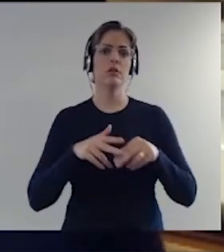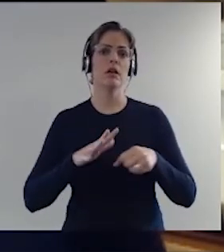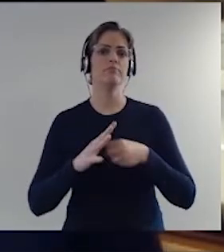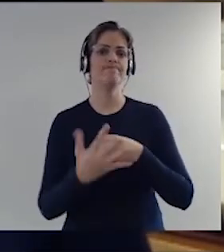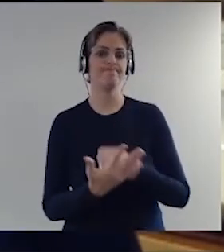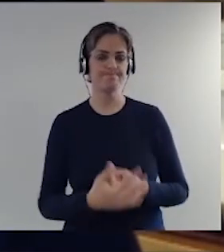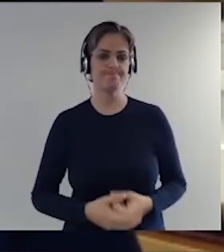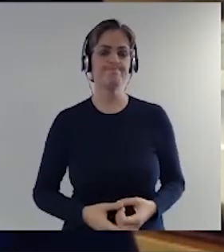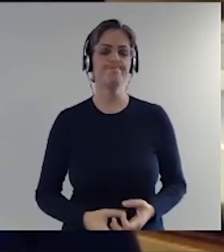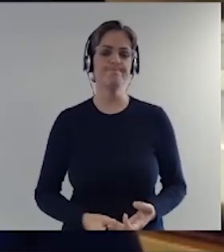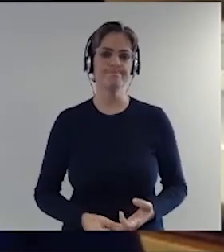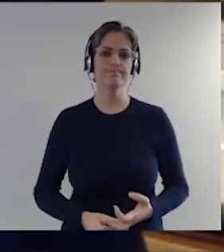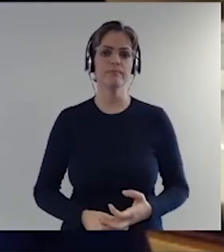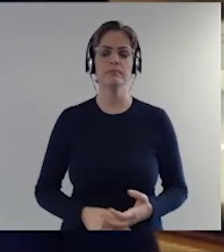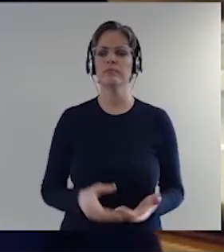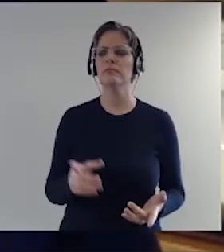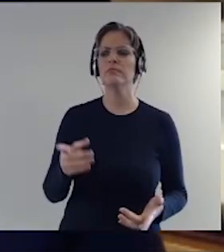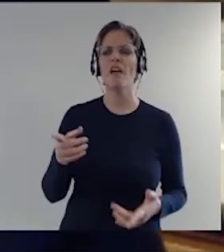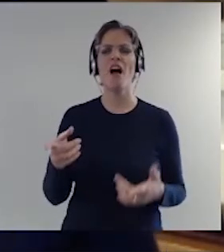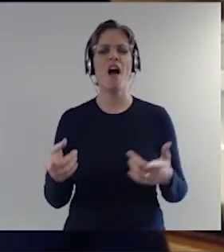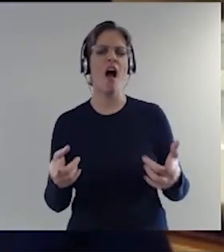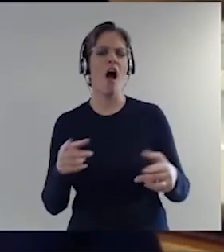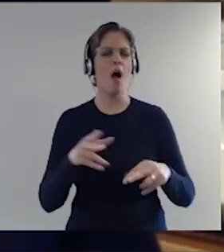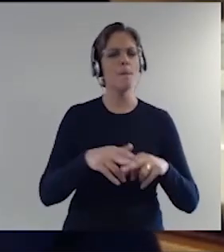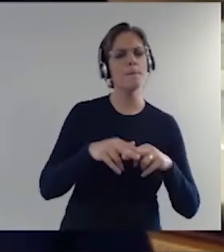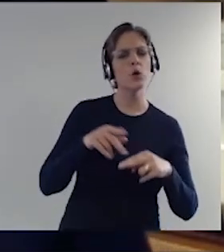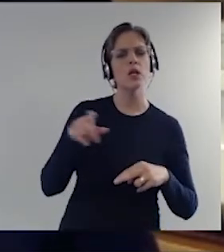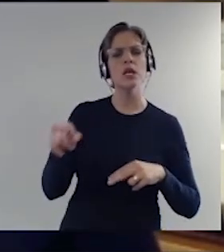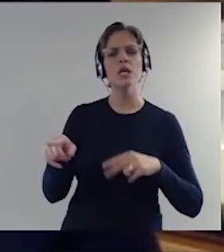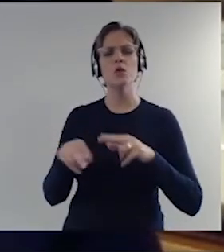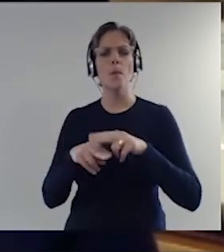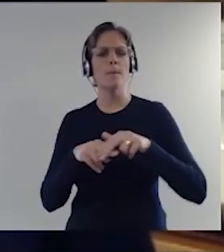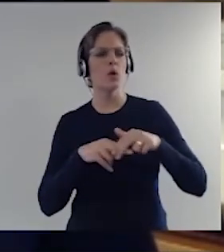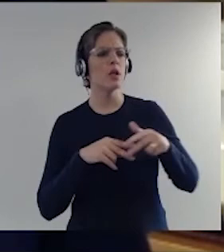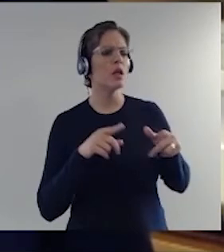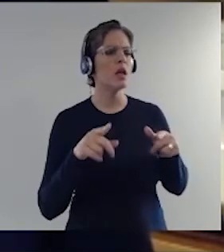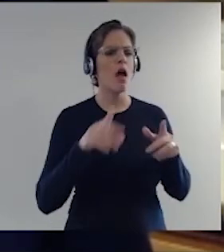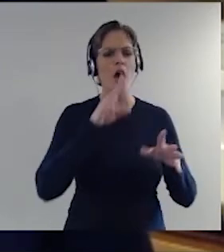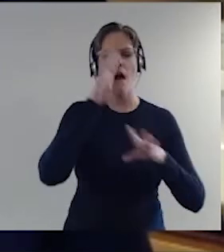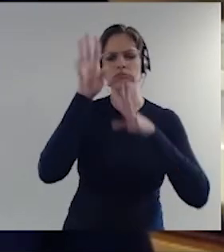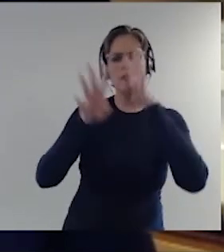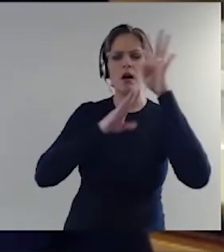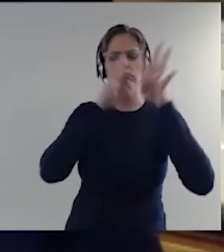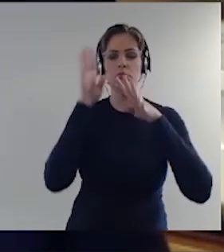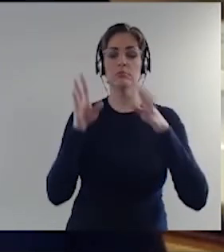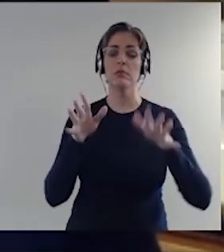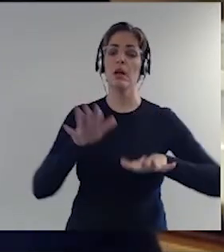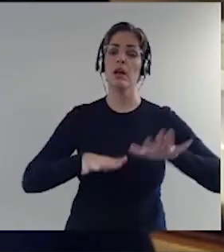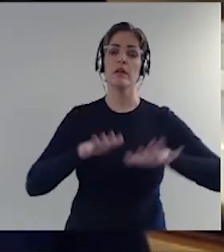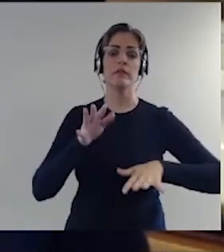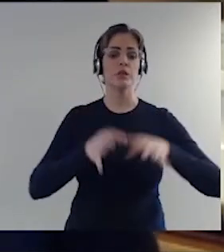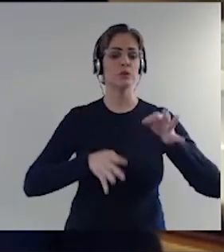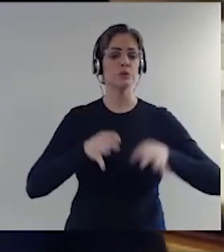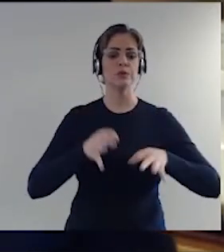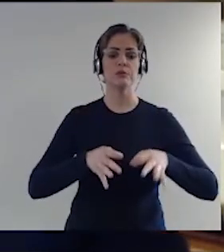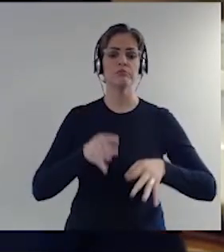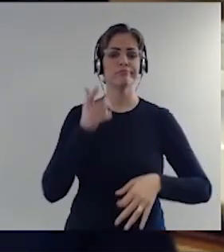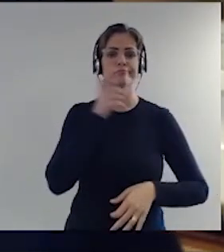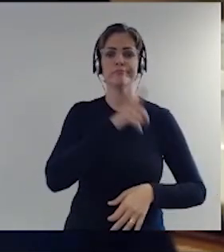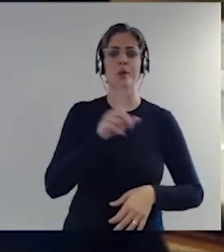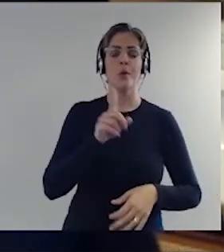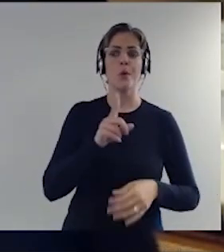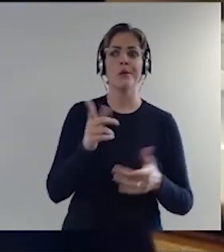pandemia, e essas desculpas, às vezes, o Poder Judiciário acaba não resistindo